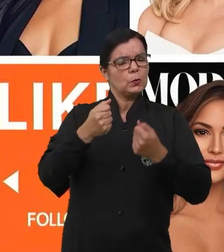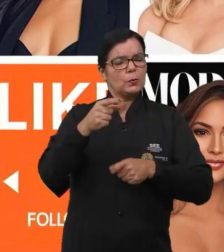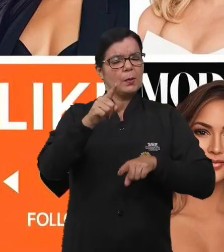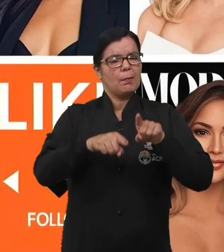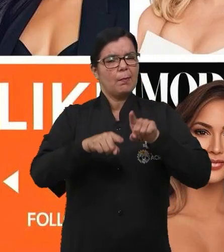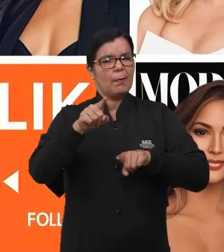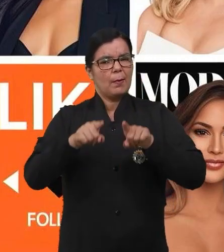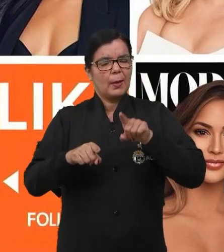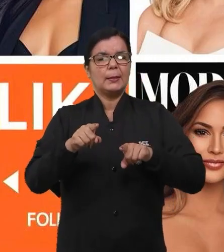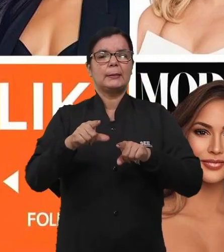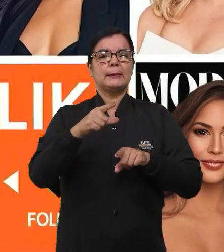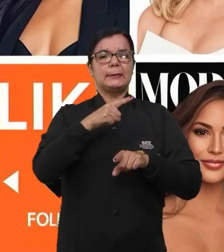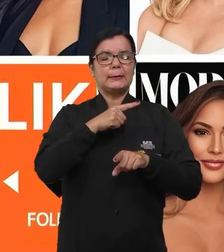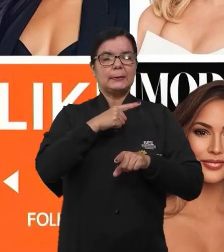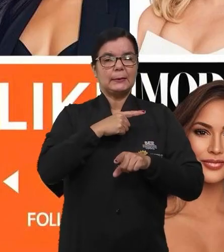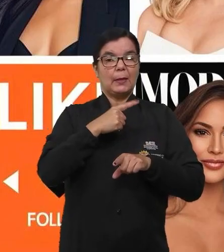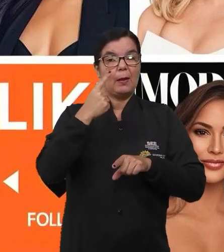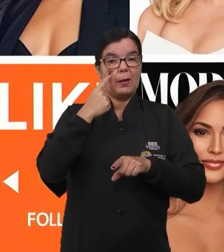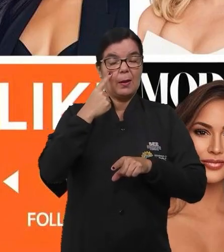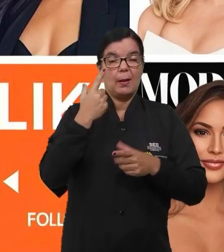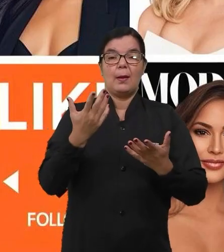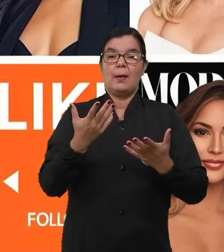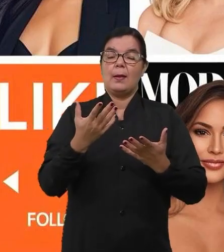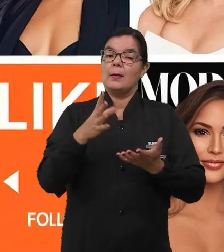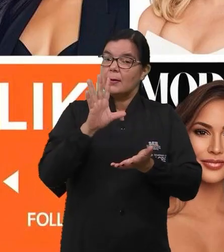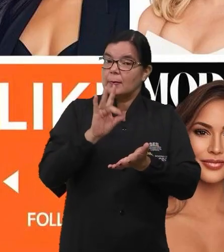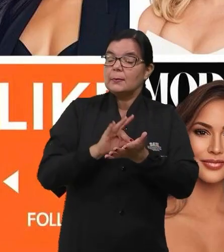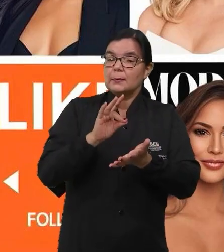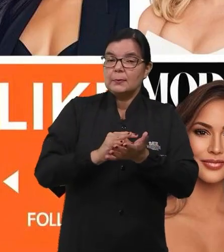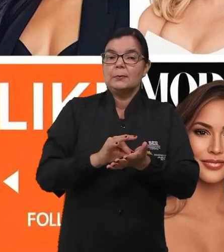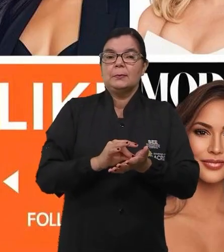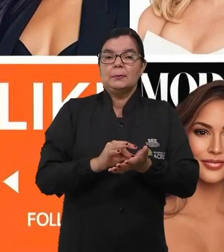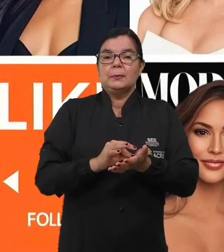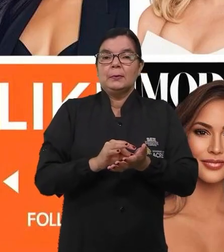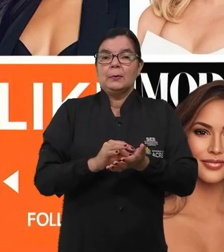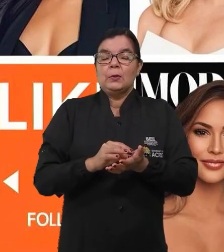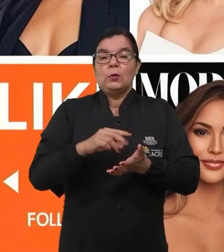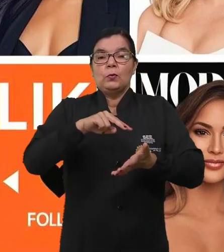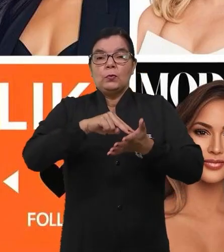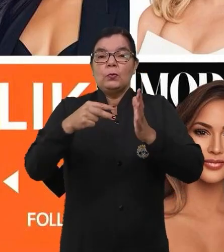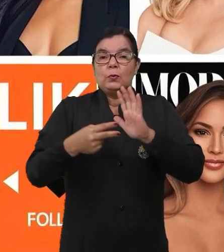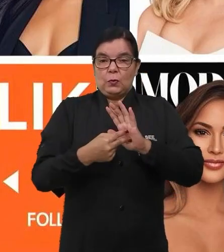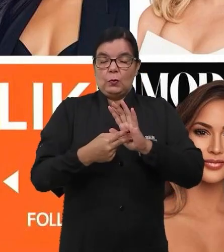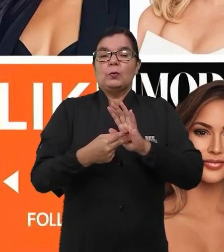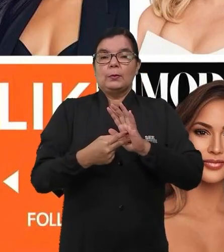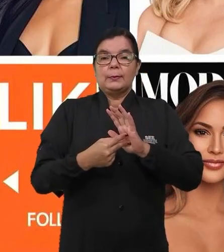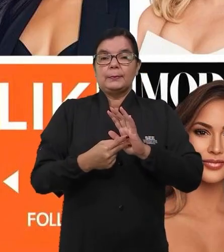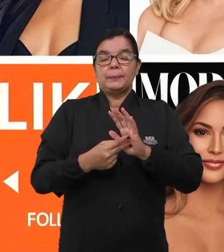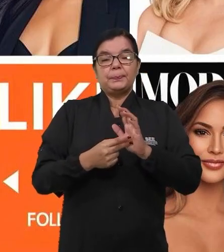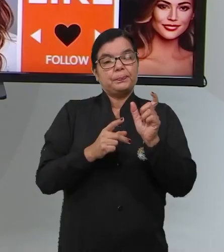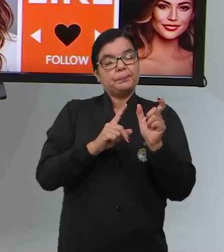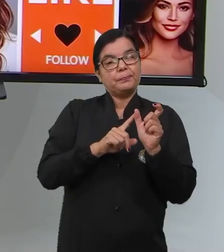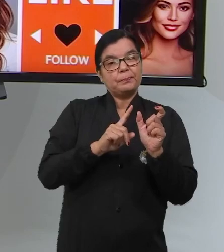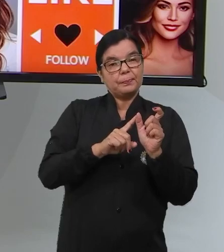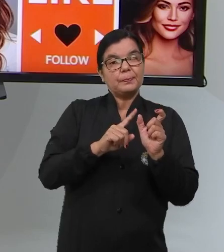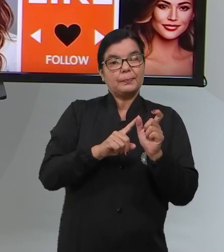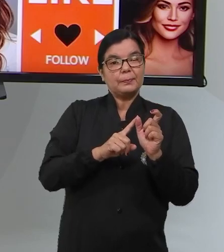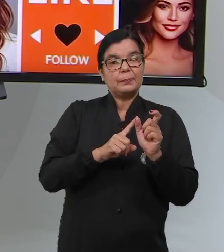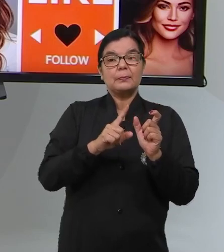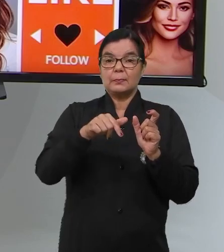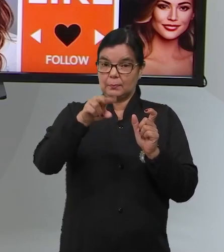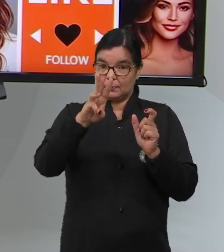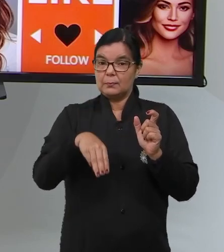vezes você está definindo, você realmente, no sentido nato da palavra, é